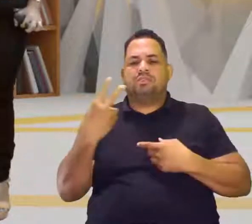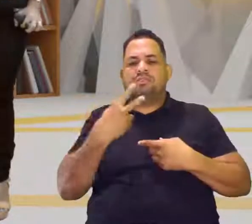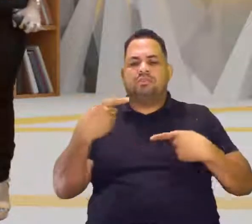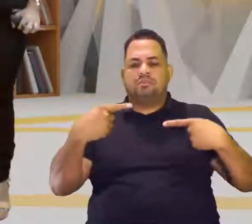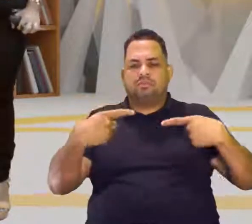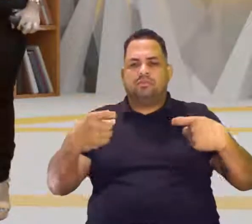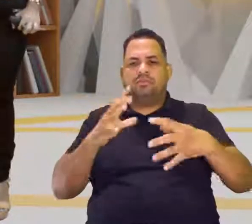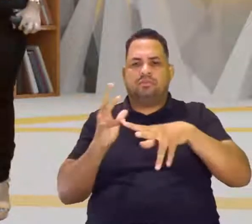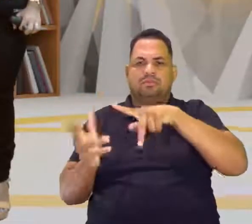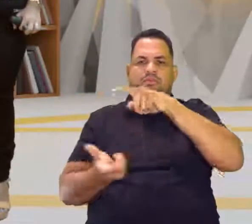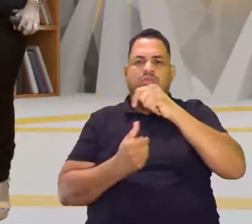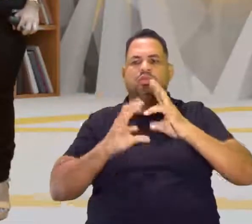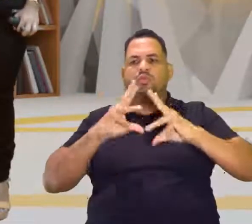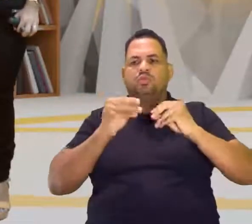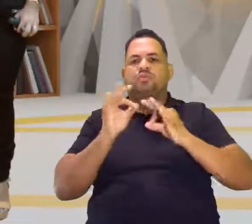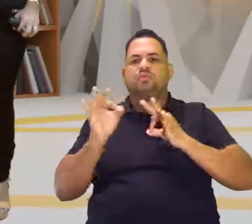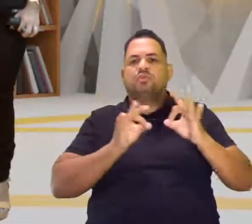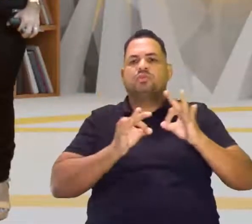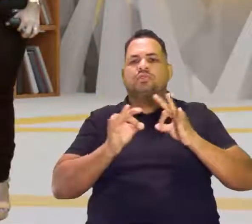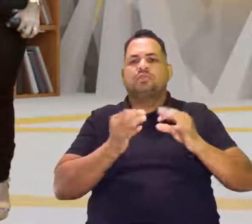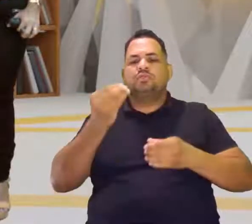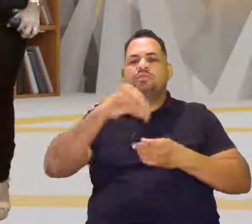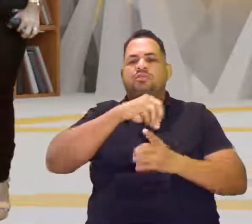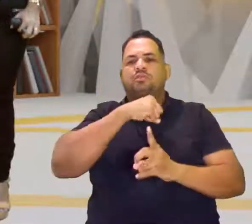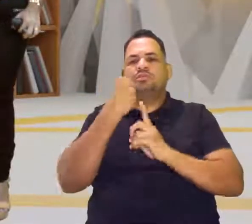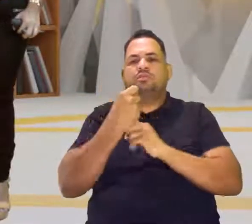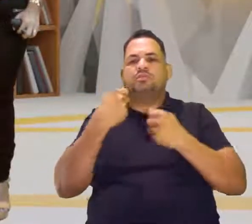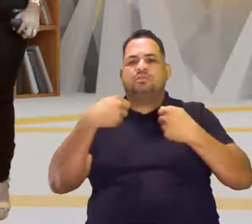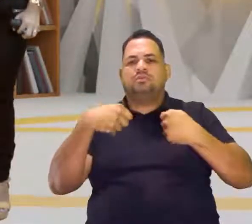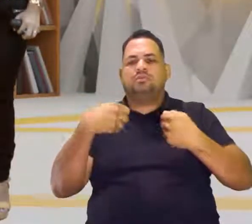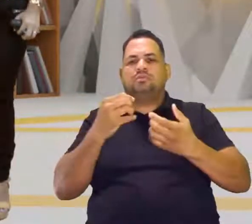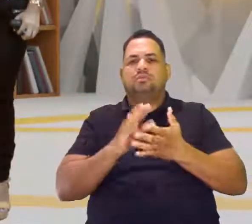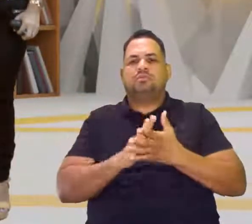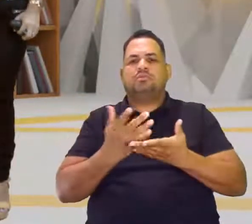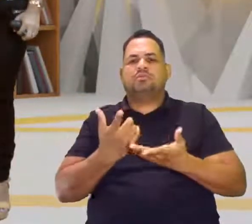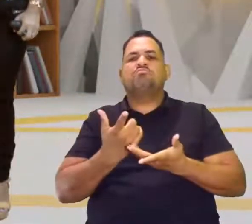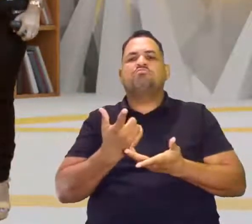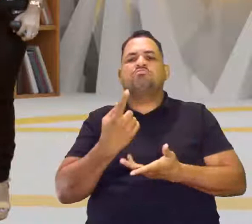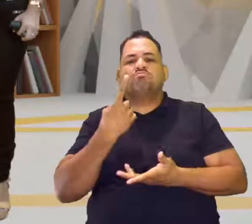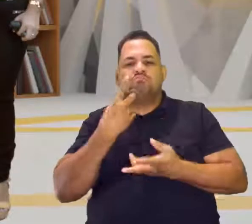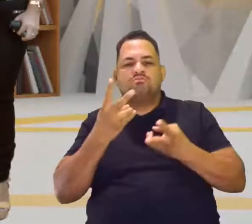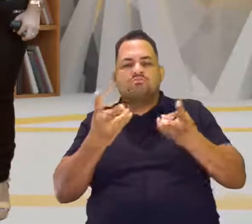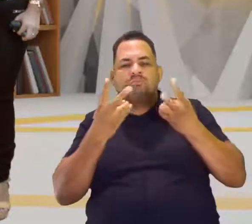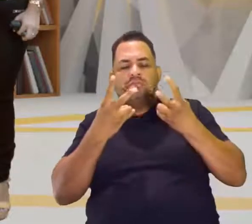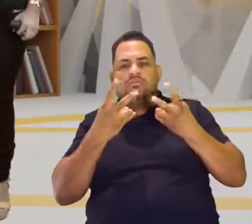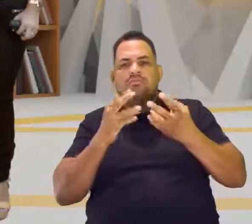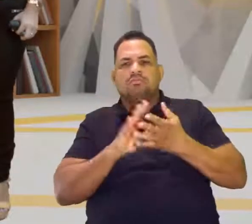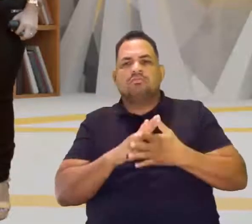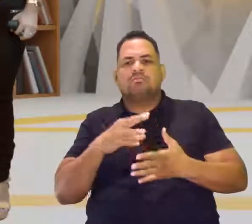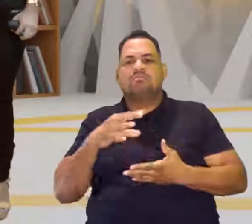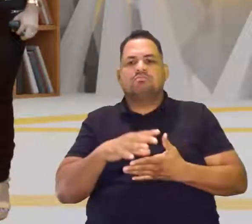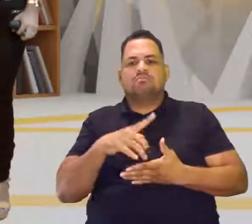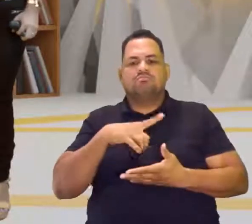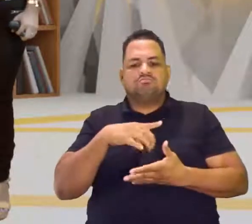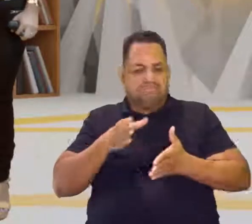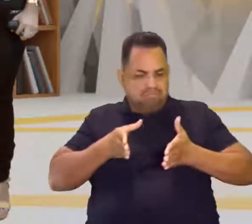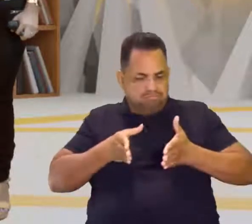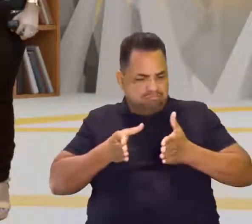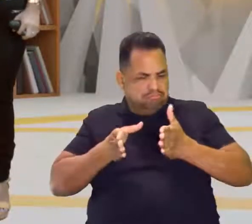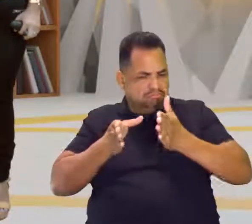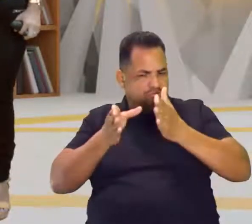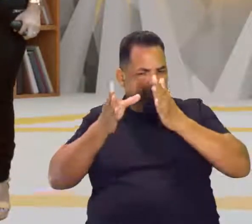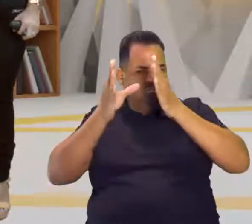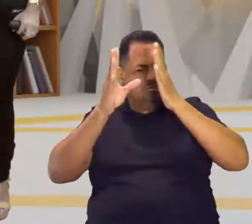tudo isso foi construído socialmente né a gente precisa ser capaz de desconstruir isso temos muito caminho a percorrer